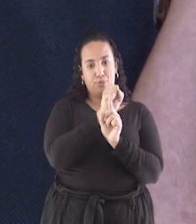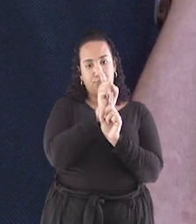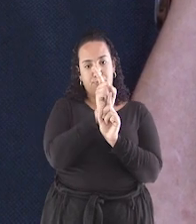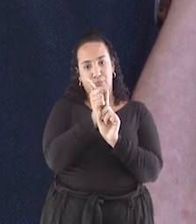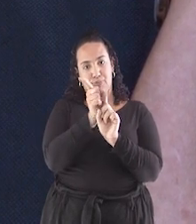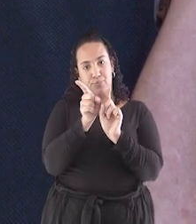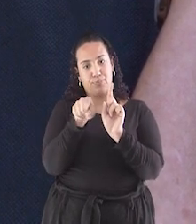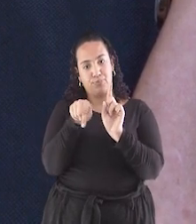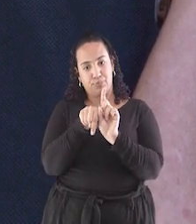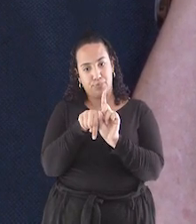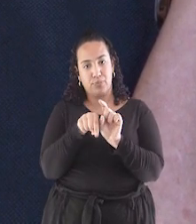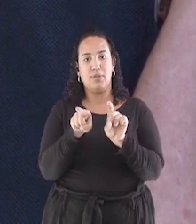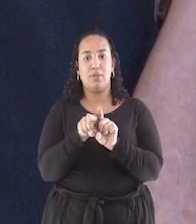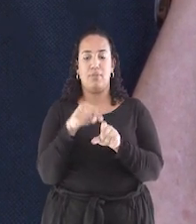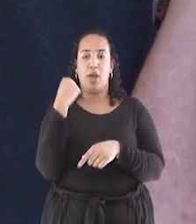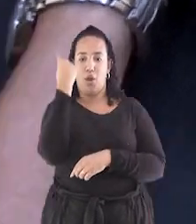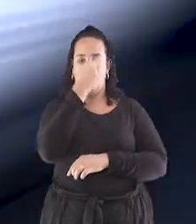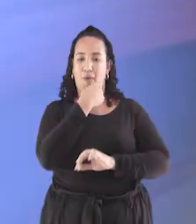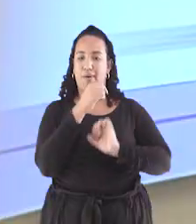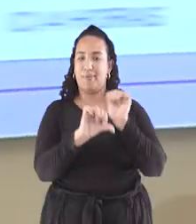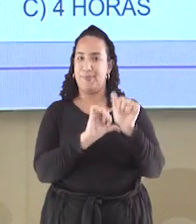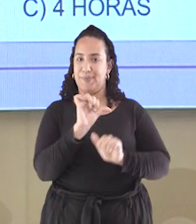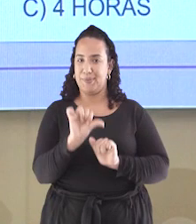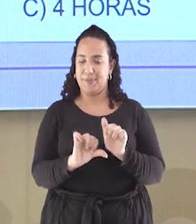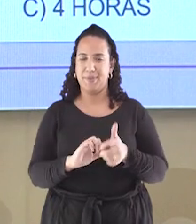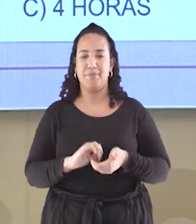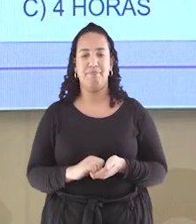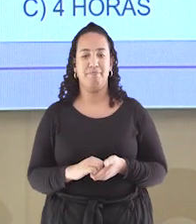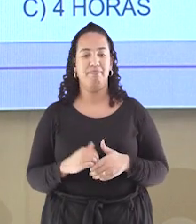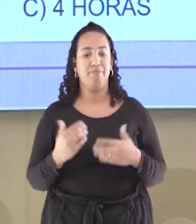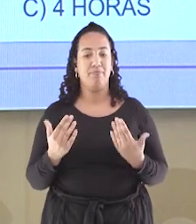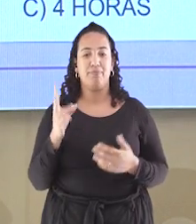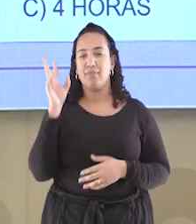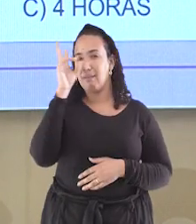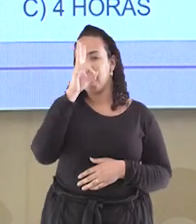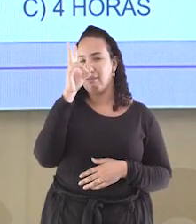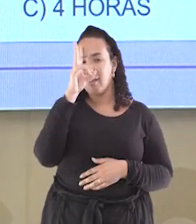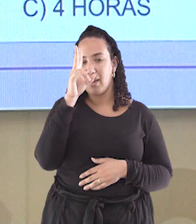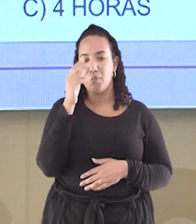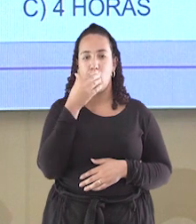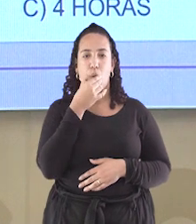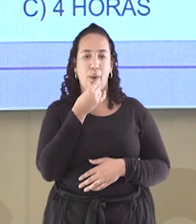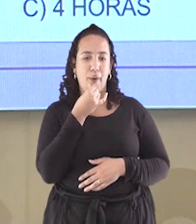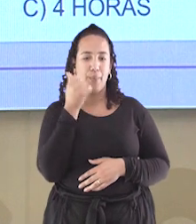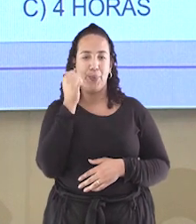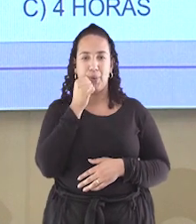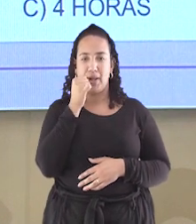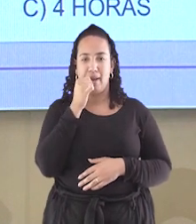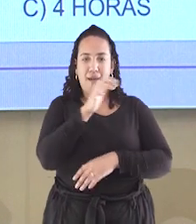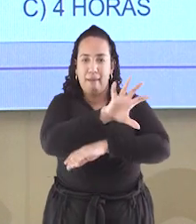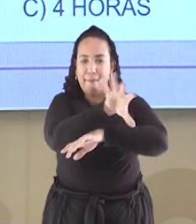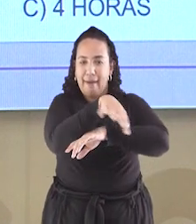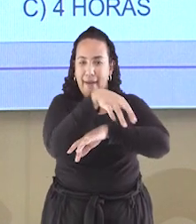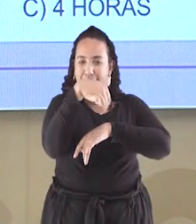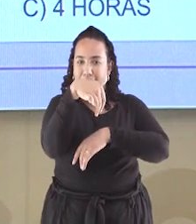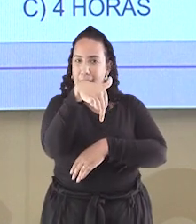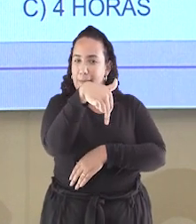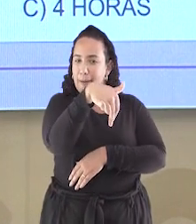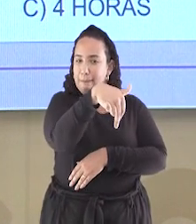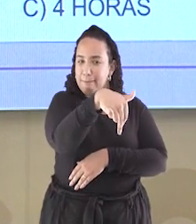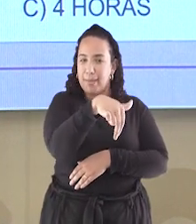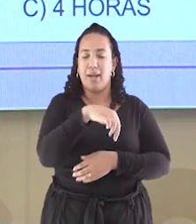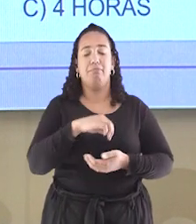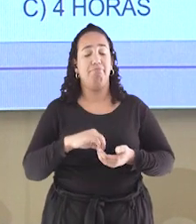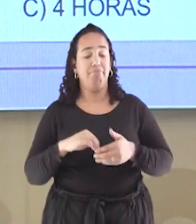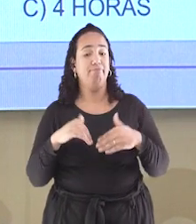horas anda uma casa. Lembra do Bruno e da Débora que foram fazer uma caminhada à tarde?